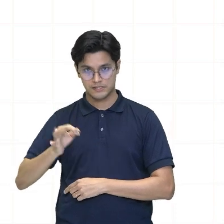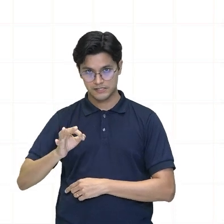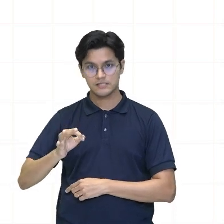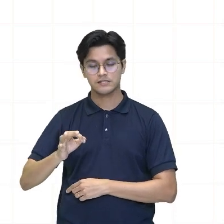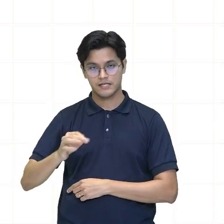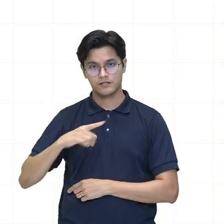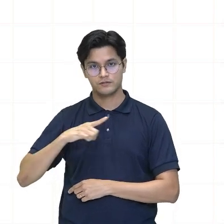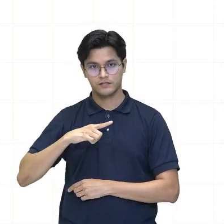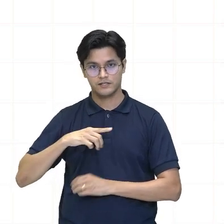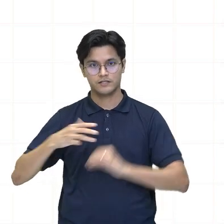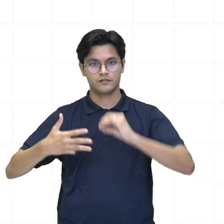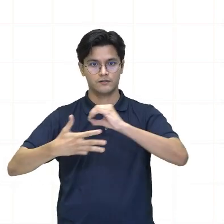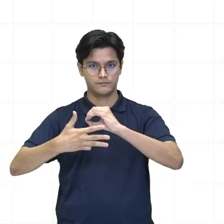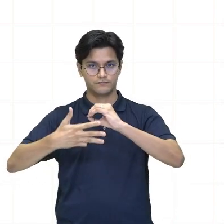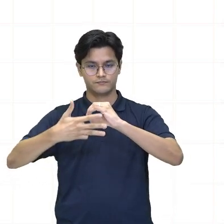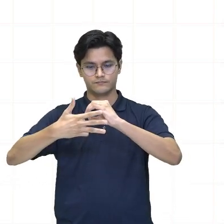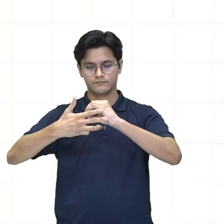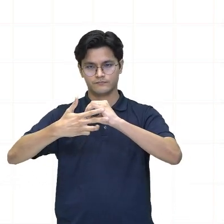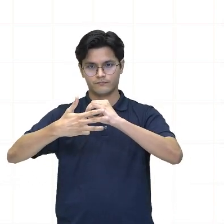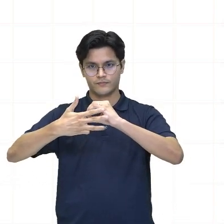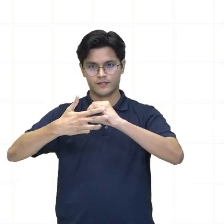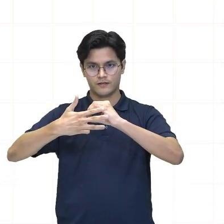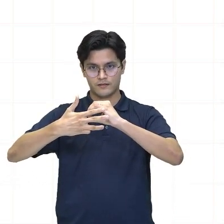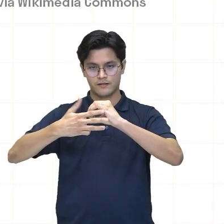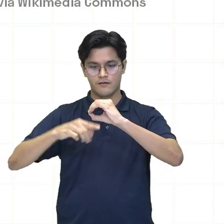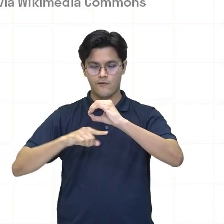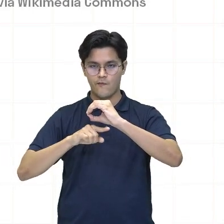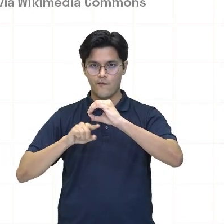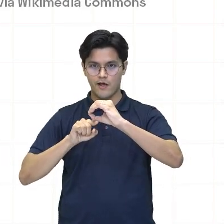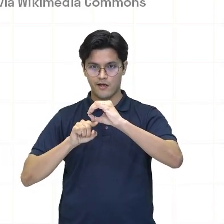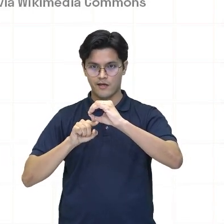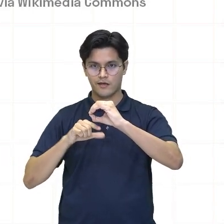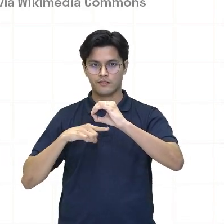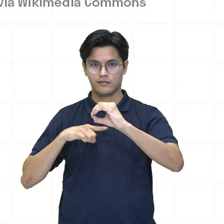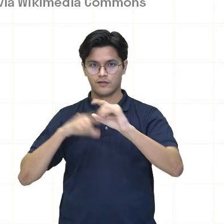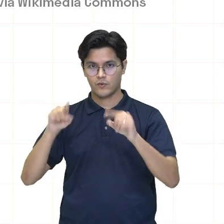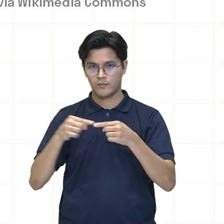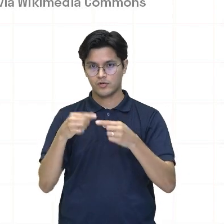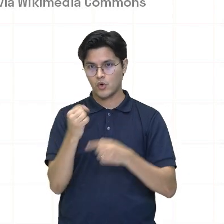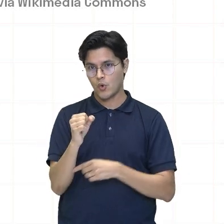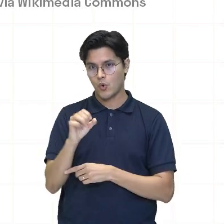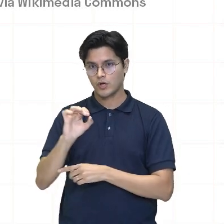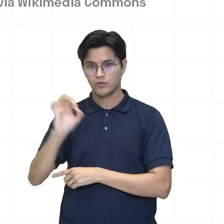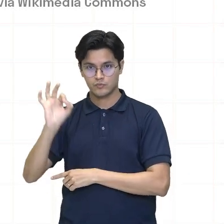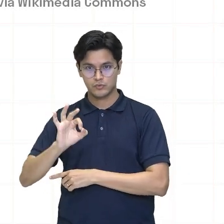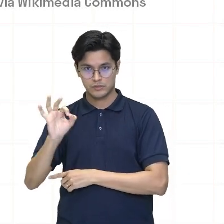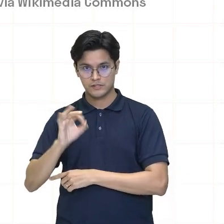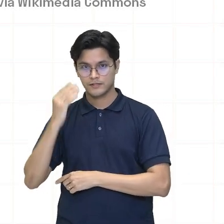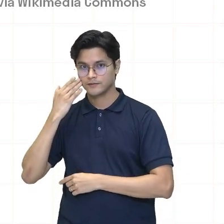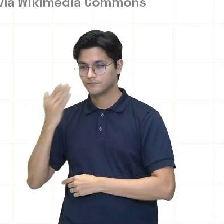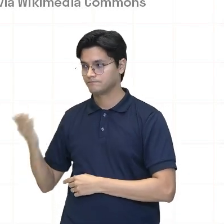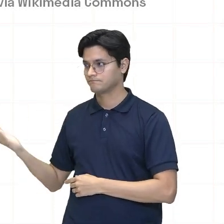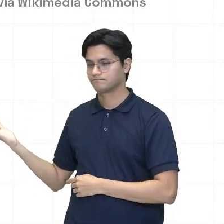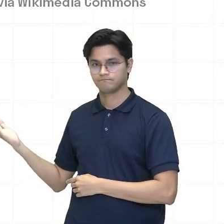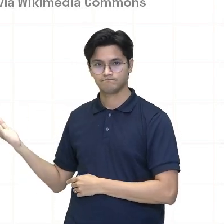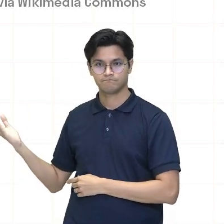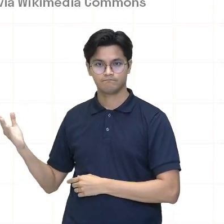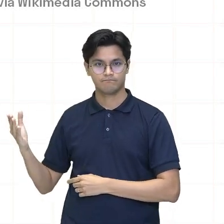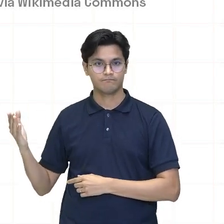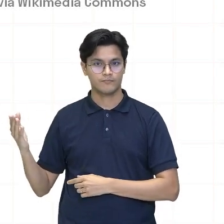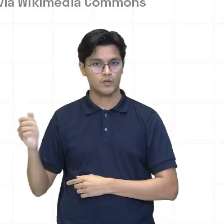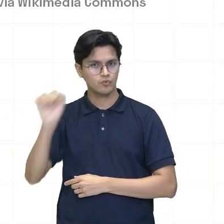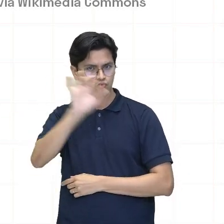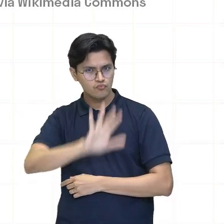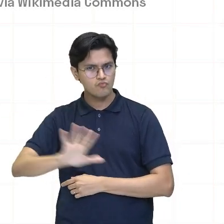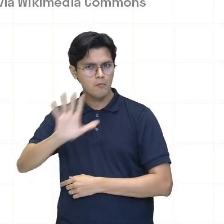polar ártico. Então, eu vou mostrar nesse próximo mapa aqui para vocês as zonas térmicas da Terra para que vocês